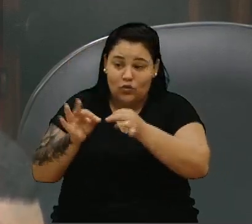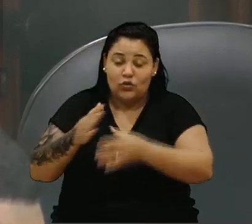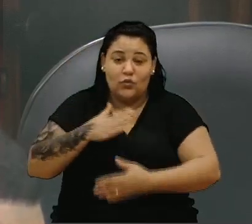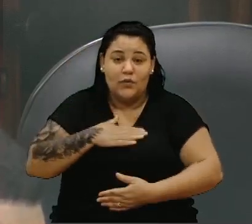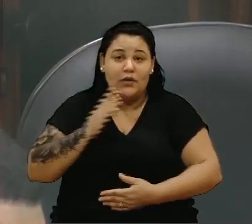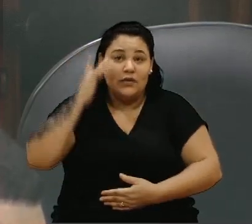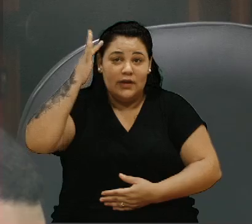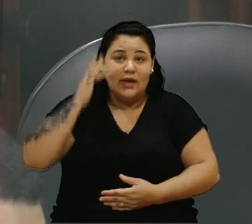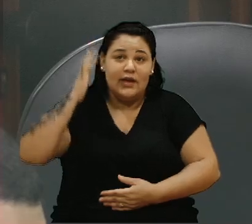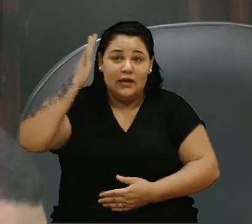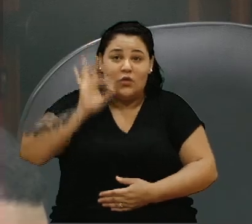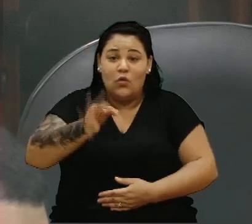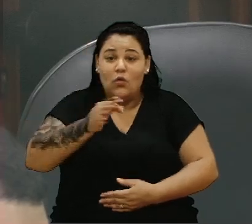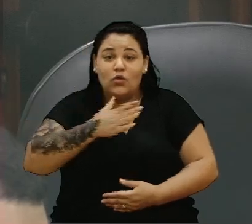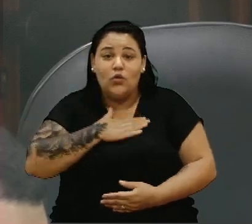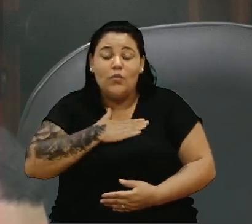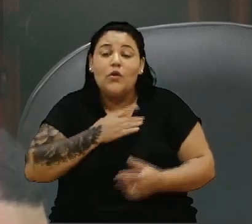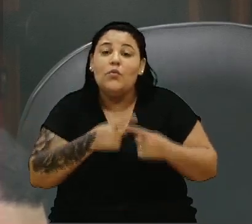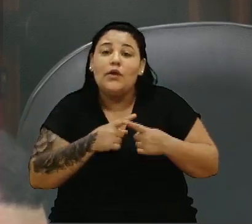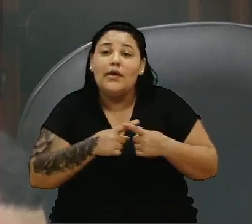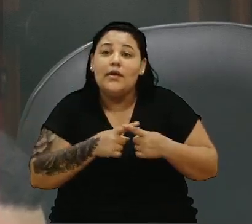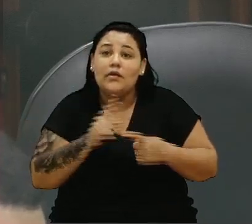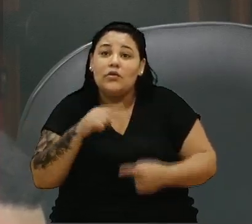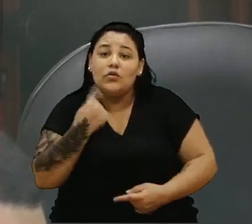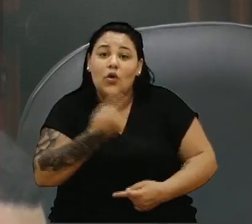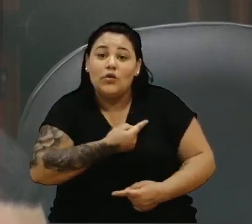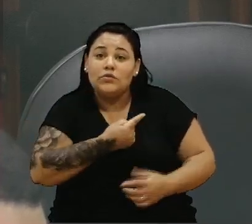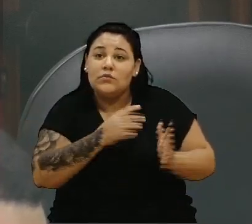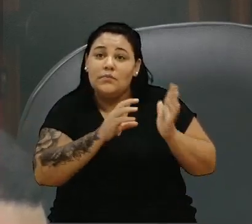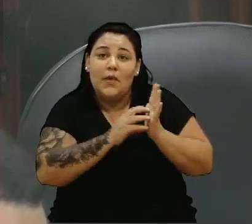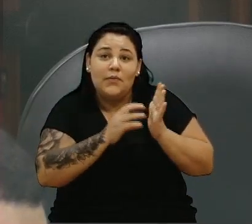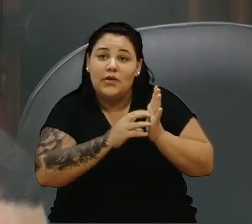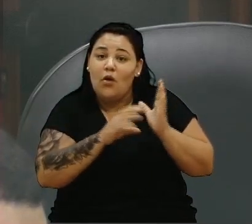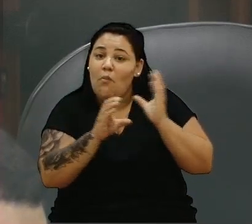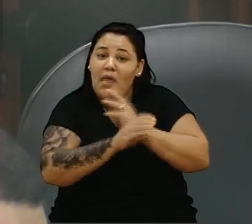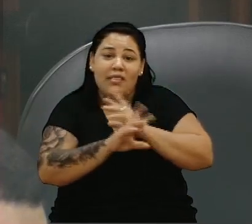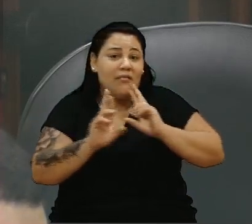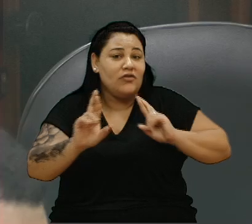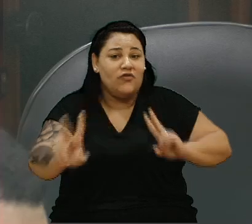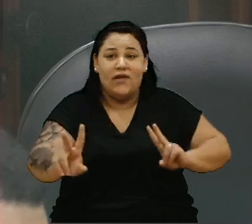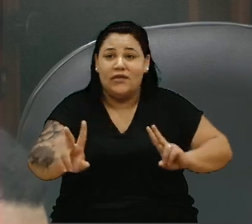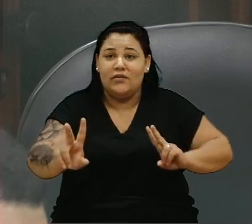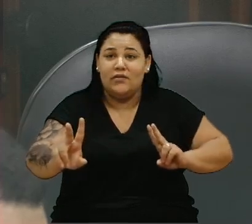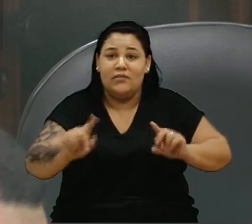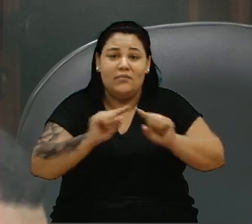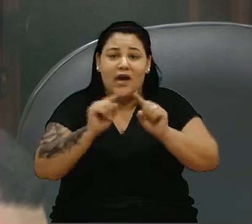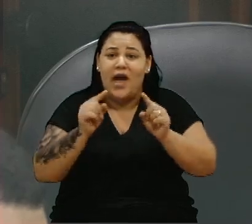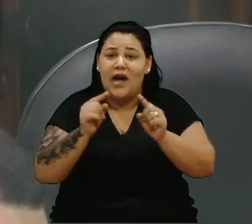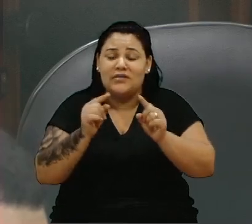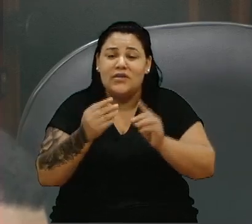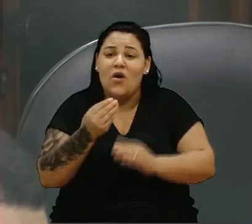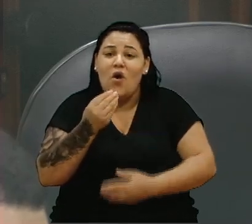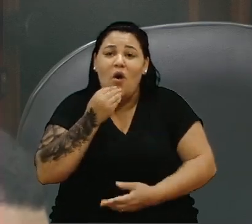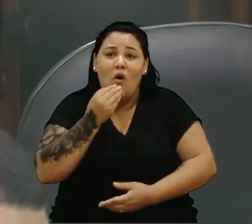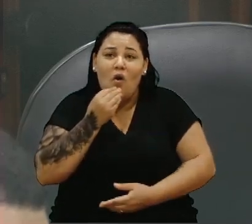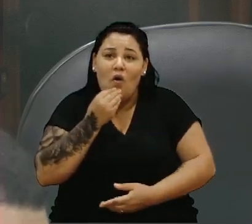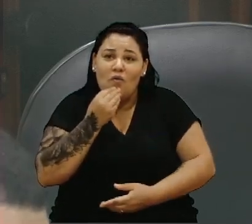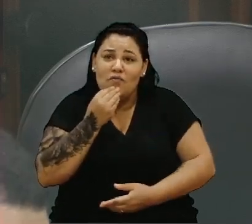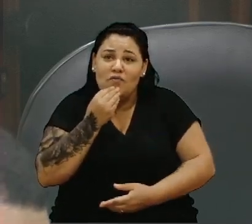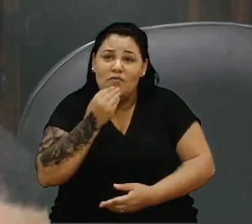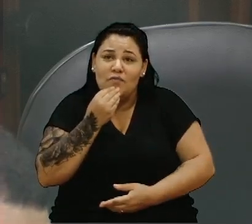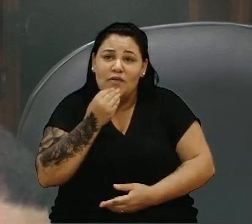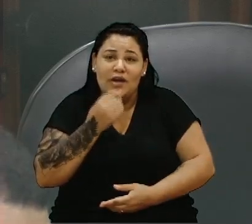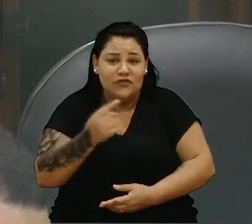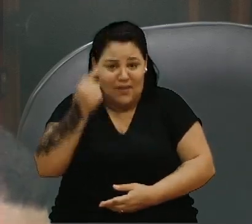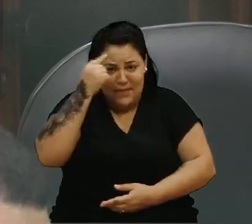Daiane concordou comigo, porque nós somos partidos extremamente diferentes, mas, obviamente, hora ou outra, vamos